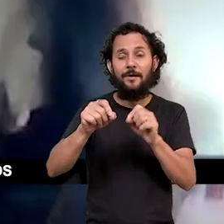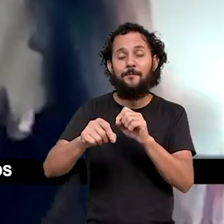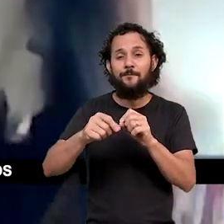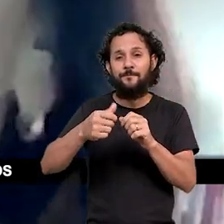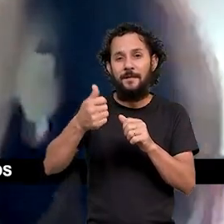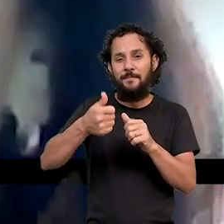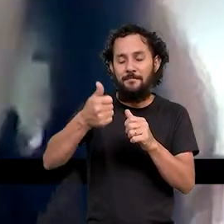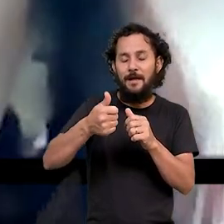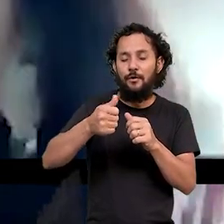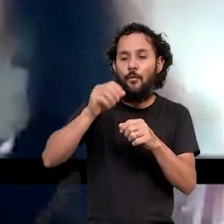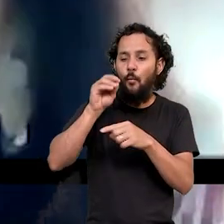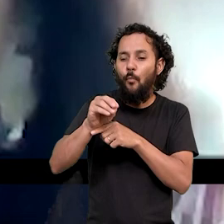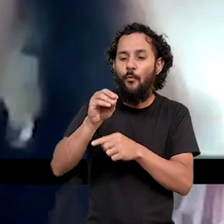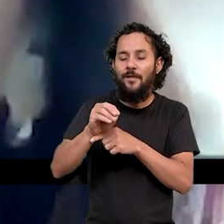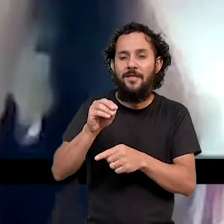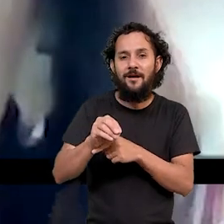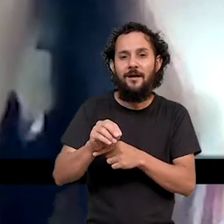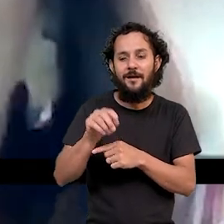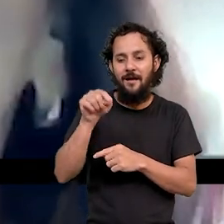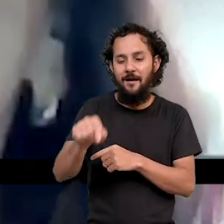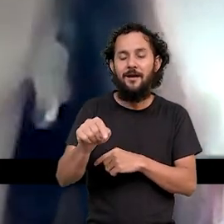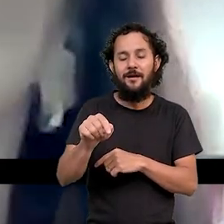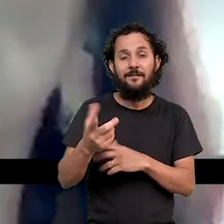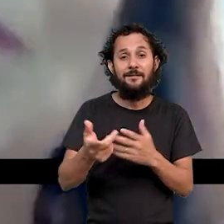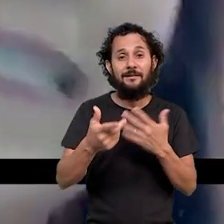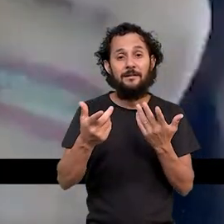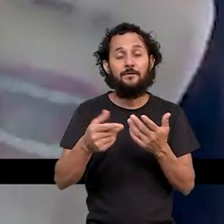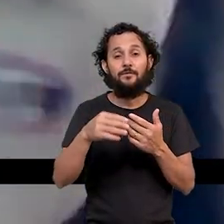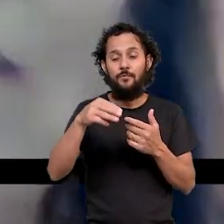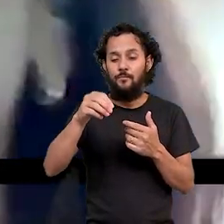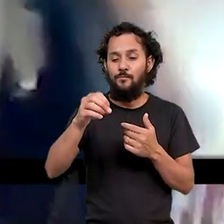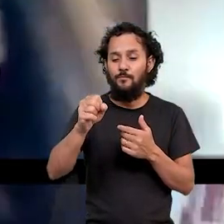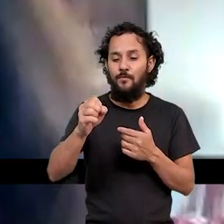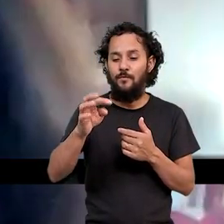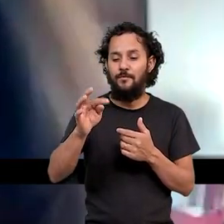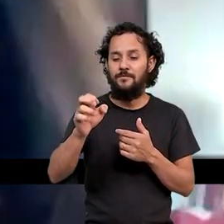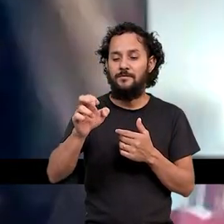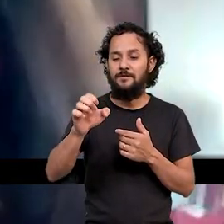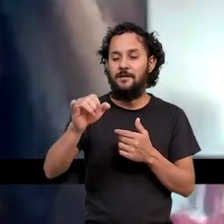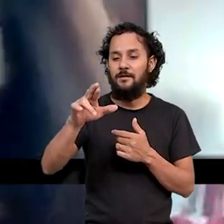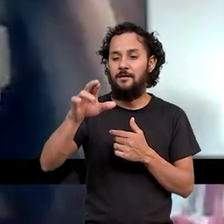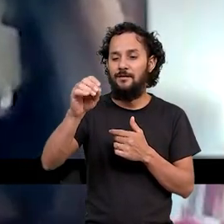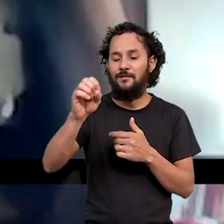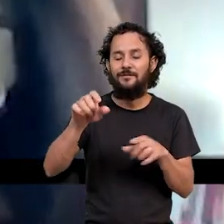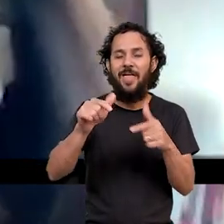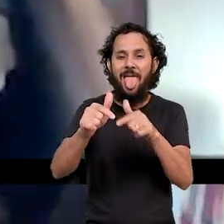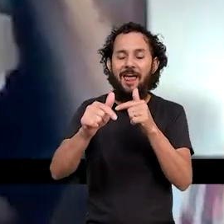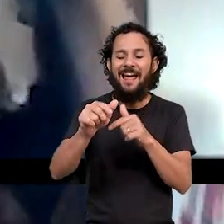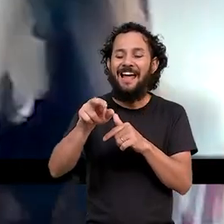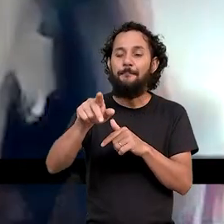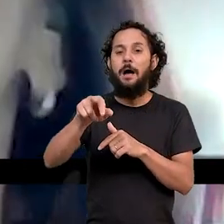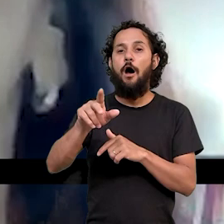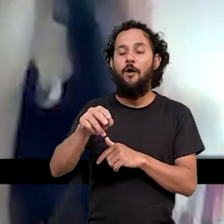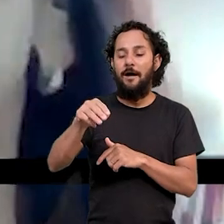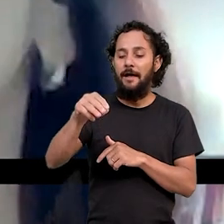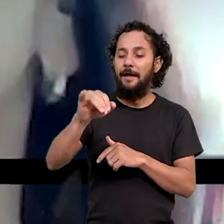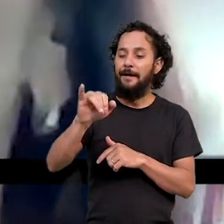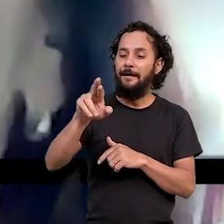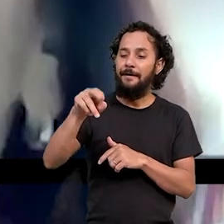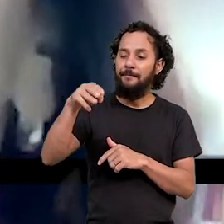esses primeiros cuidados das crianças. Então, os mosteiros, as irmandades, como você disse, as